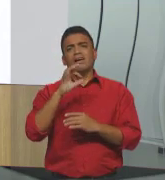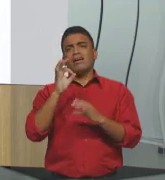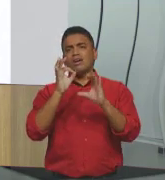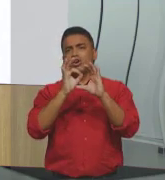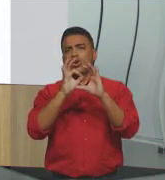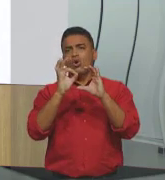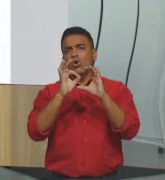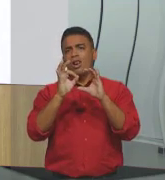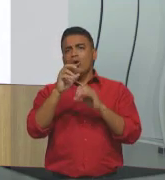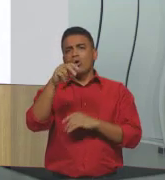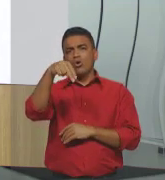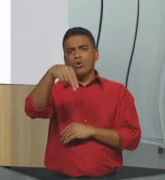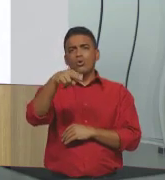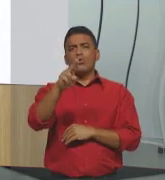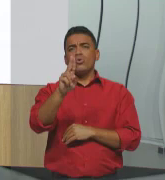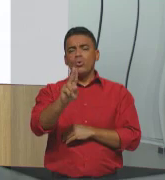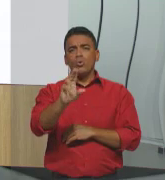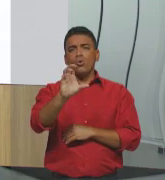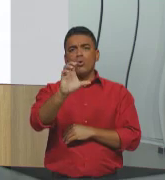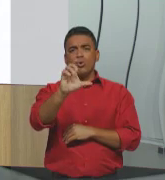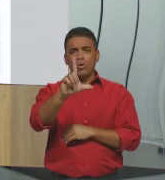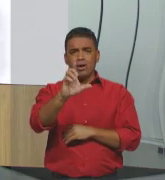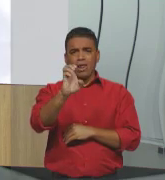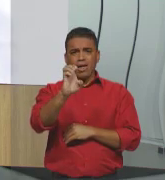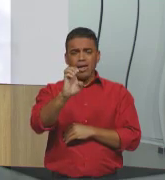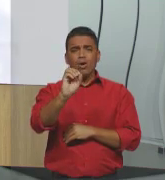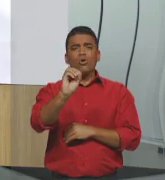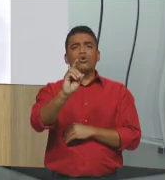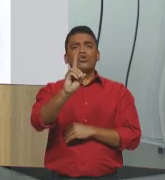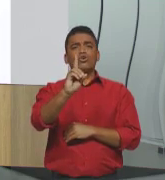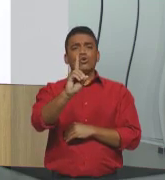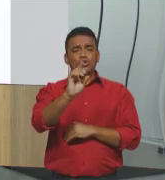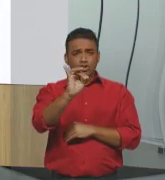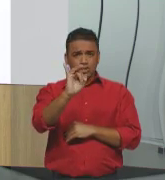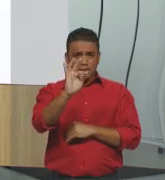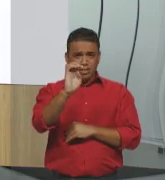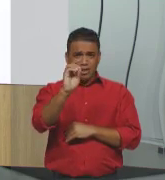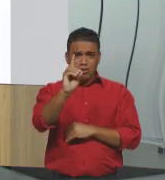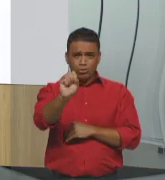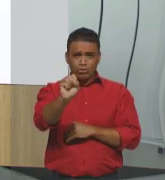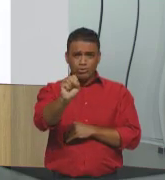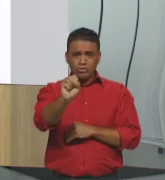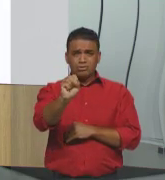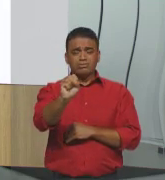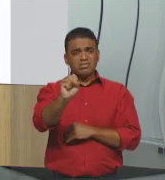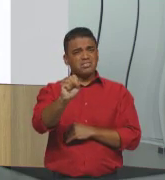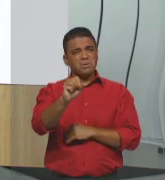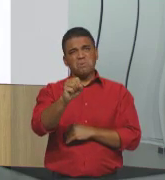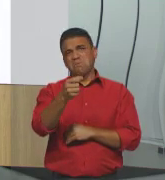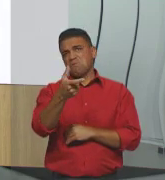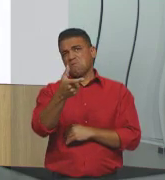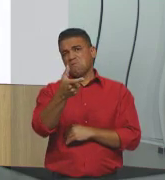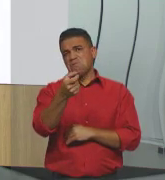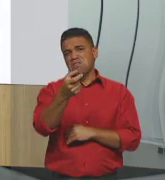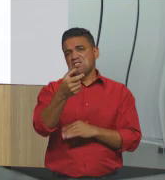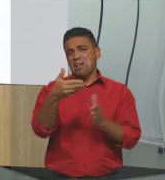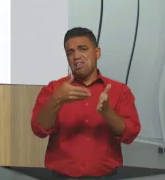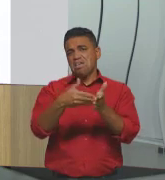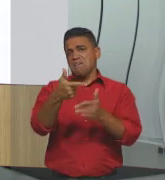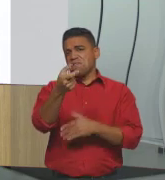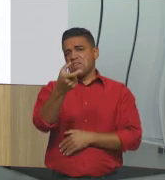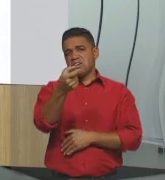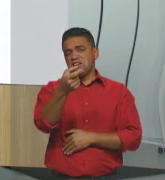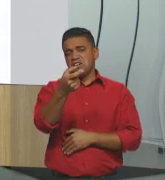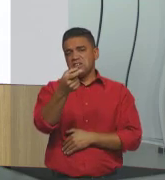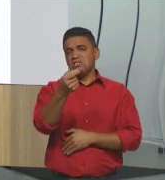bases nitrogenadas, geralmente dispostas de 20 até 20 nucleotídeos, onde vão seguir